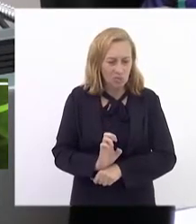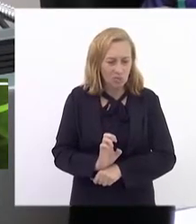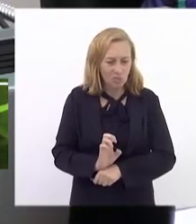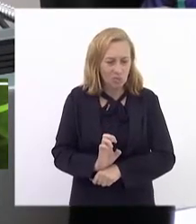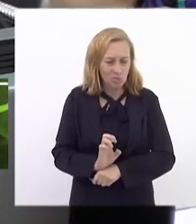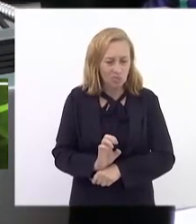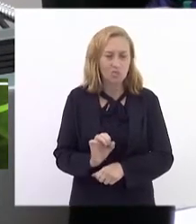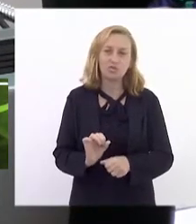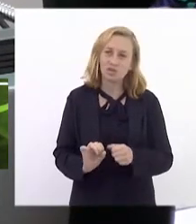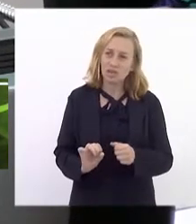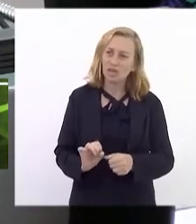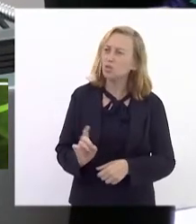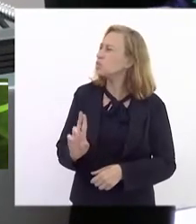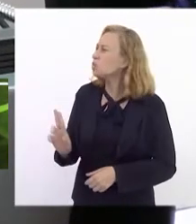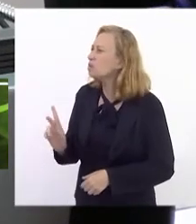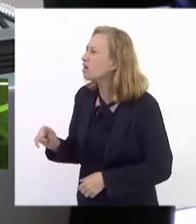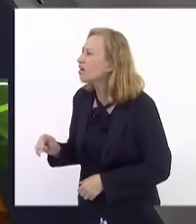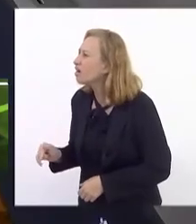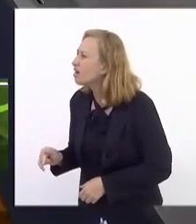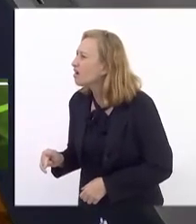está fazendo. Como é que é o nome, Renato? Cidade